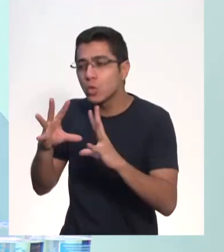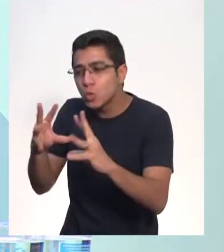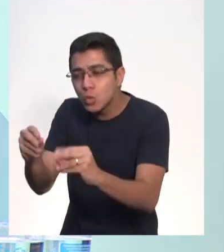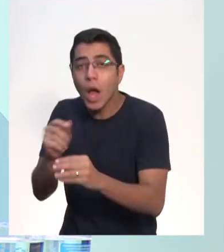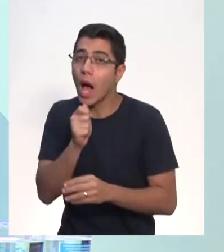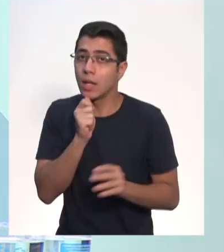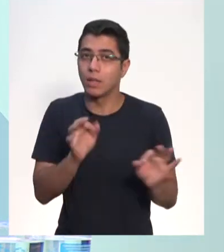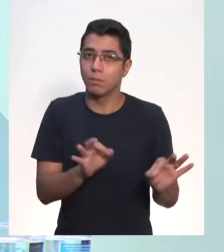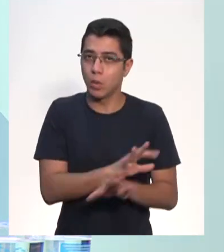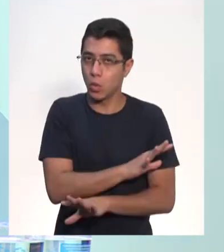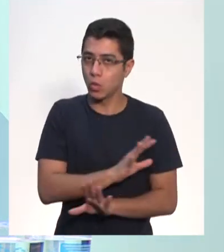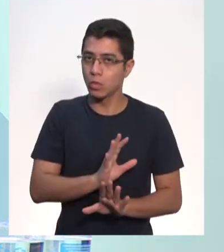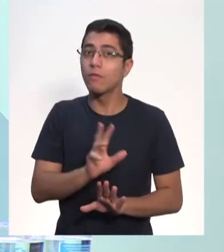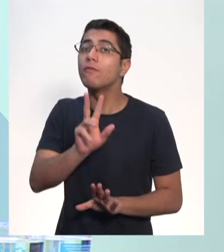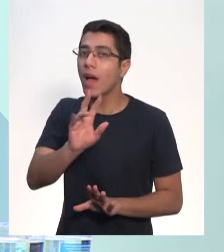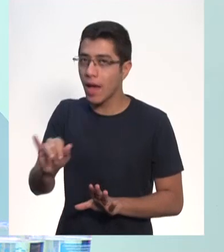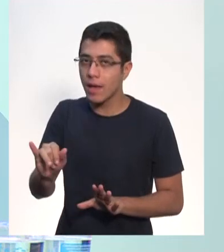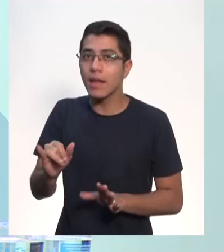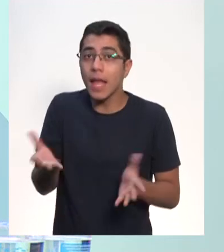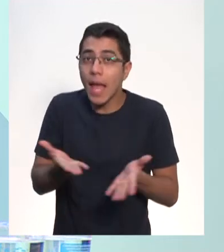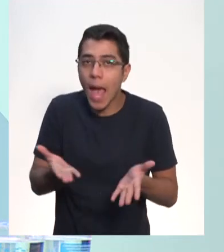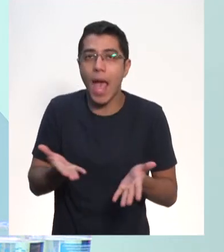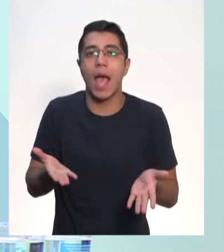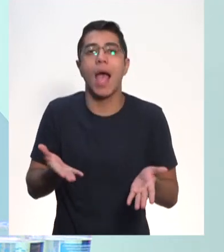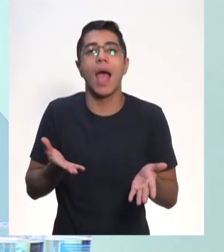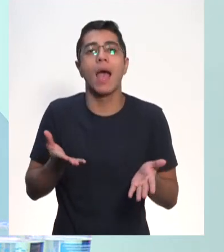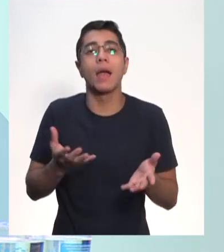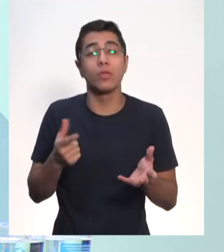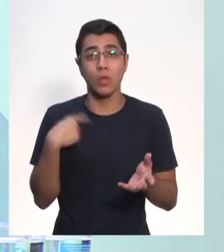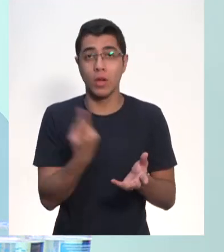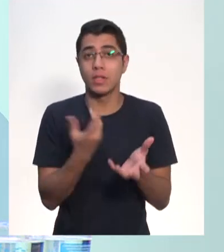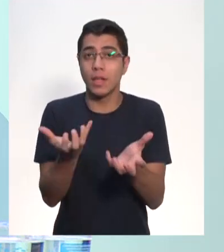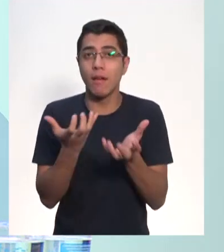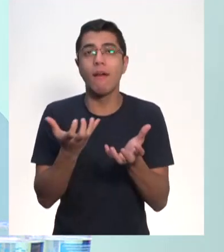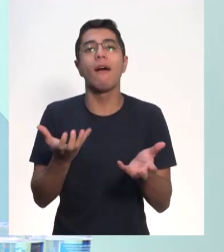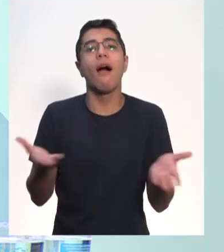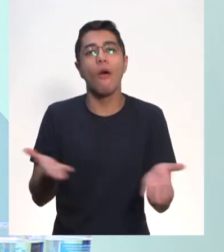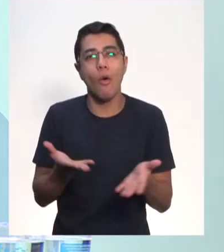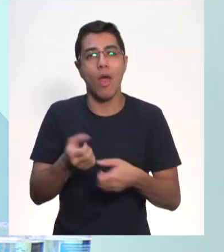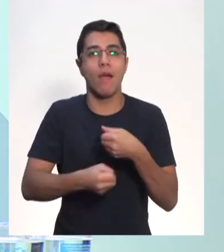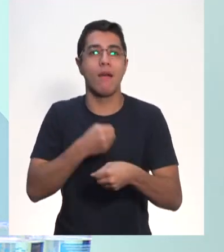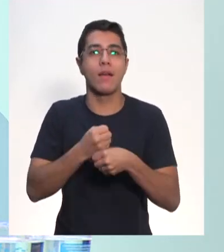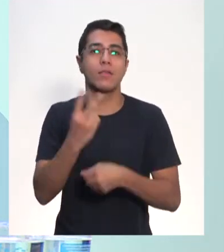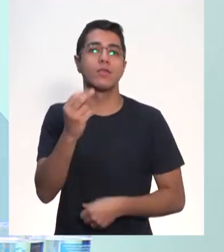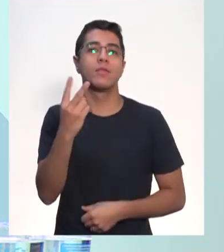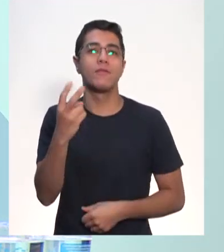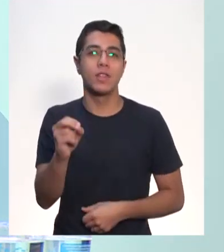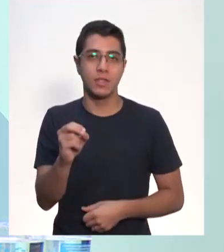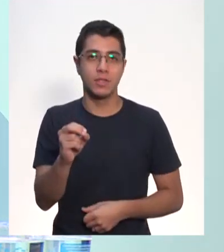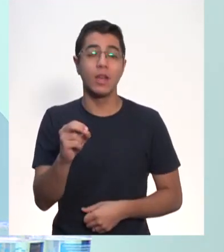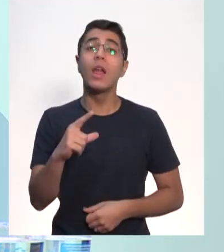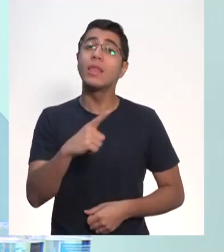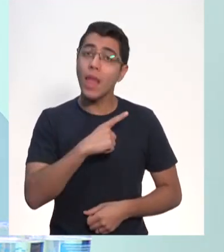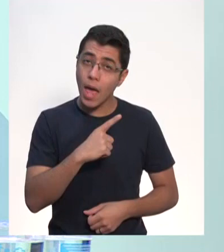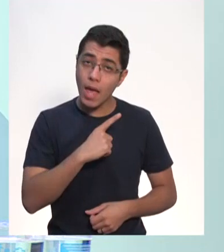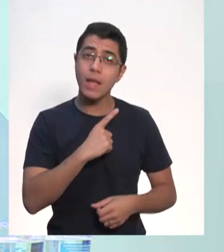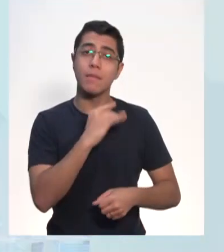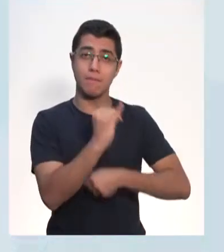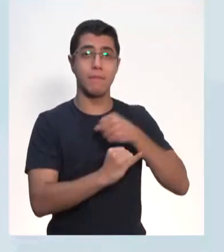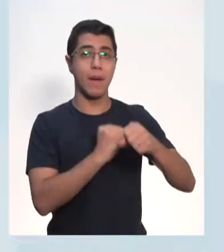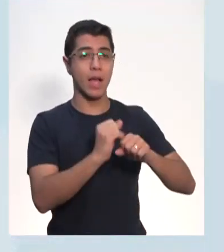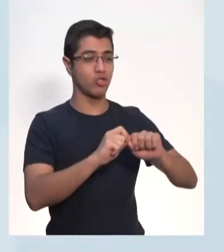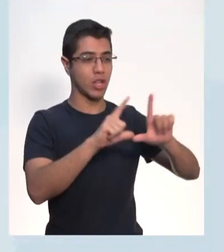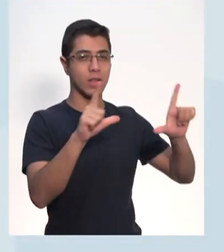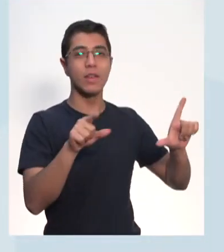temos a página com as informações do ensino médio, que podem e devem ser acessadas por vocês. Então, eu coloquei aí no